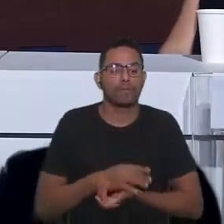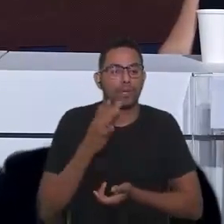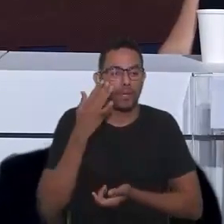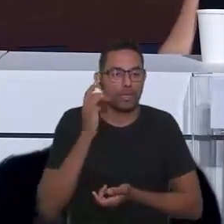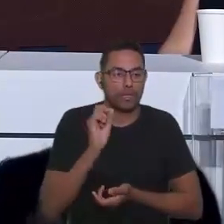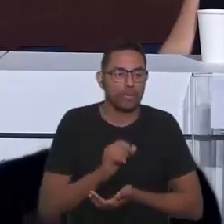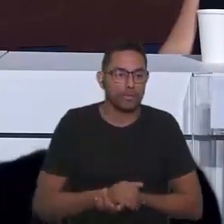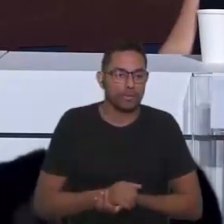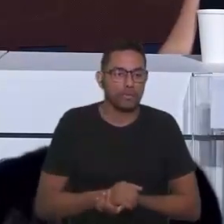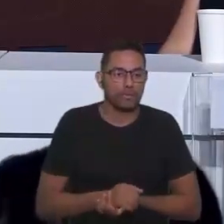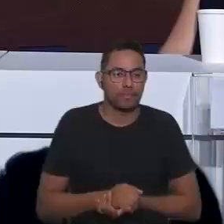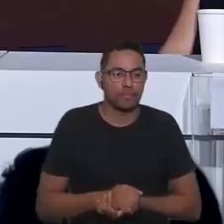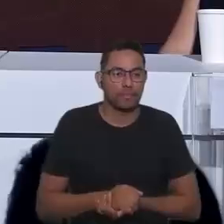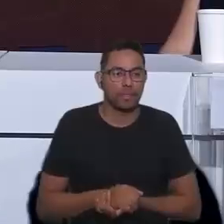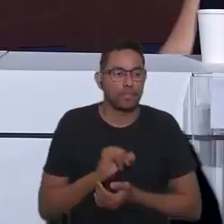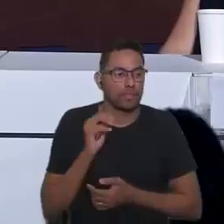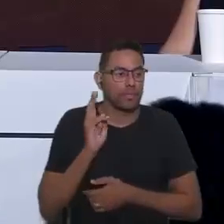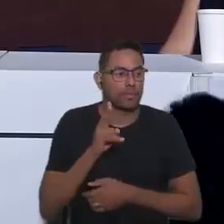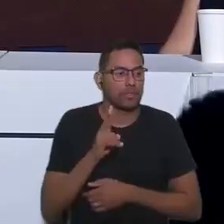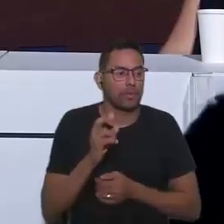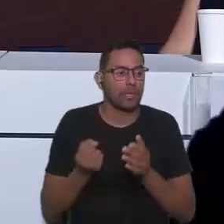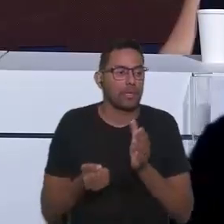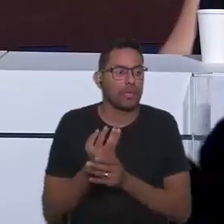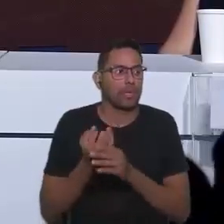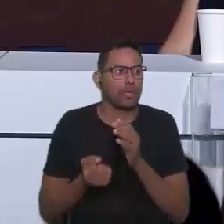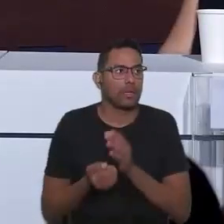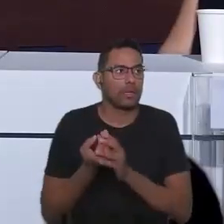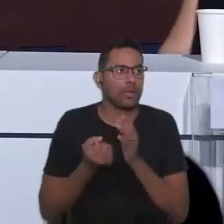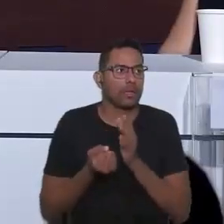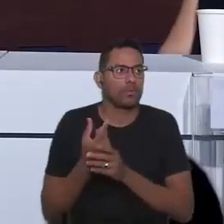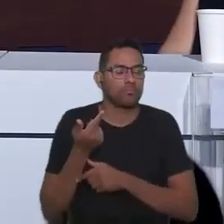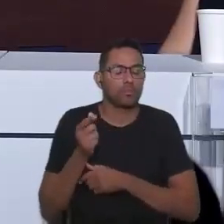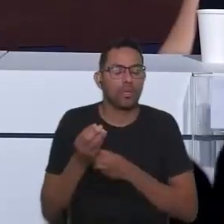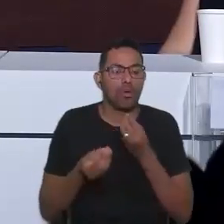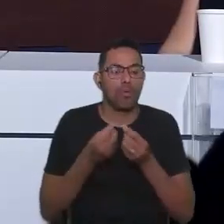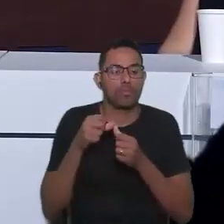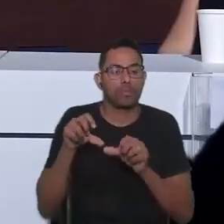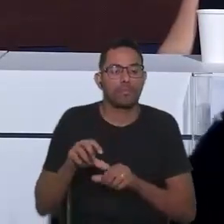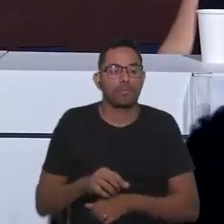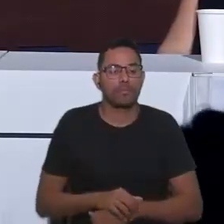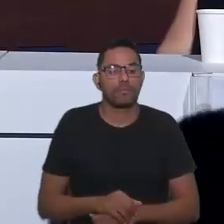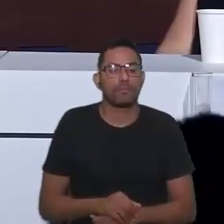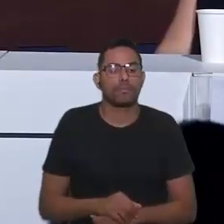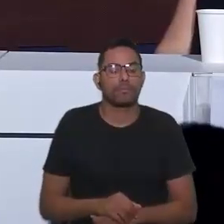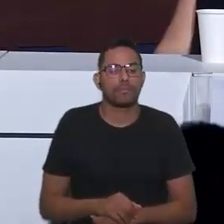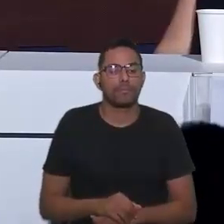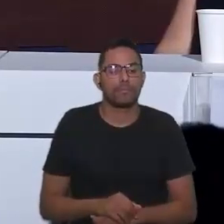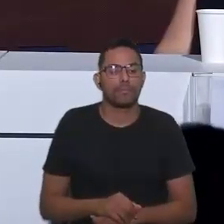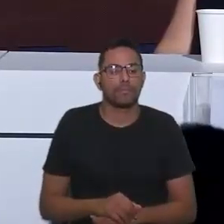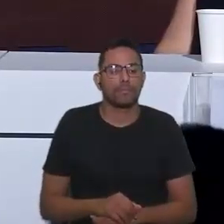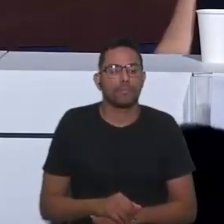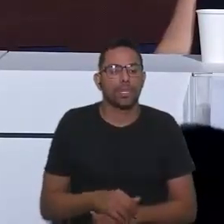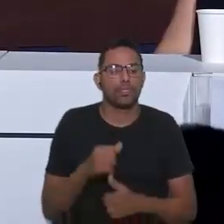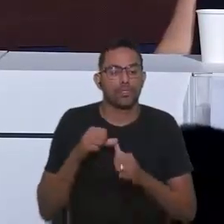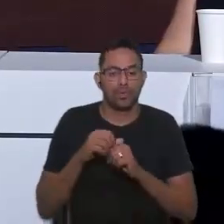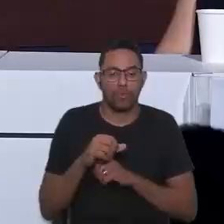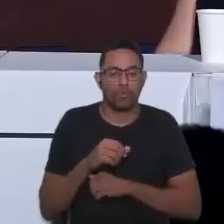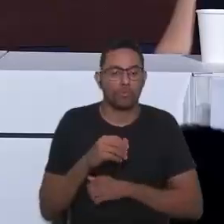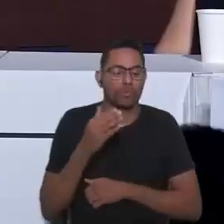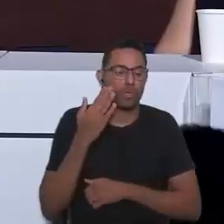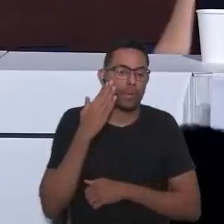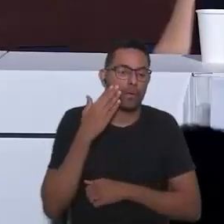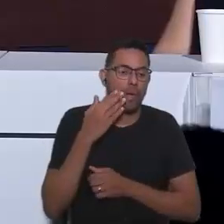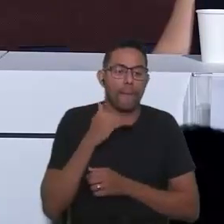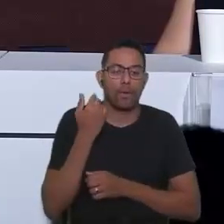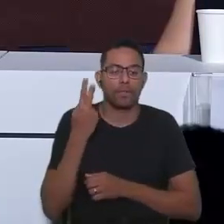acho que se eu continuar inventando, não tem como ela não estar. Não é? Eu não estou convencido de